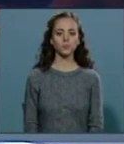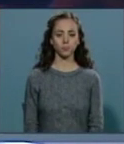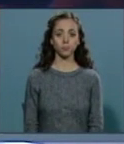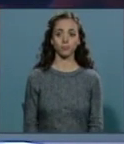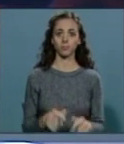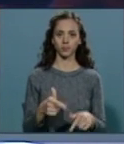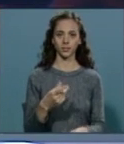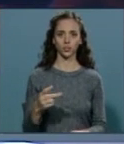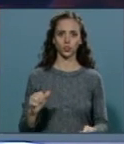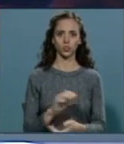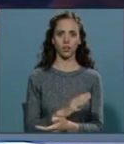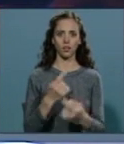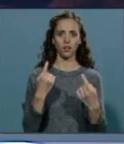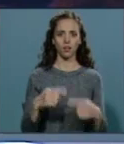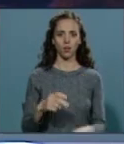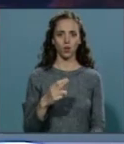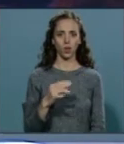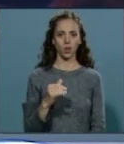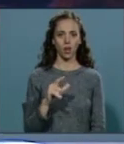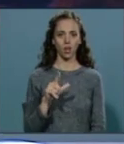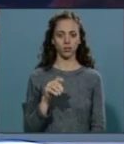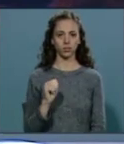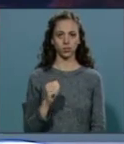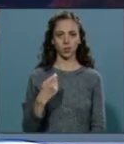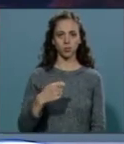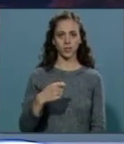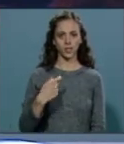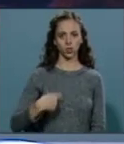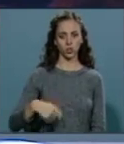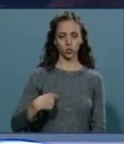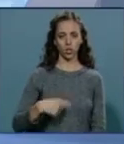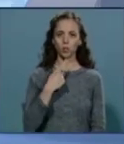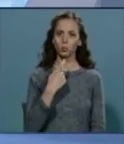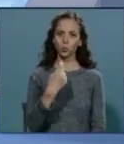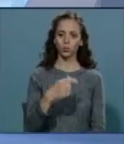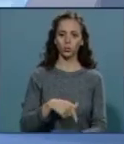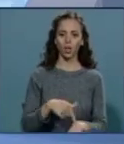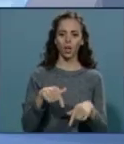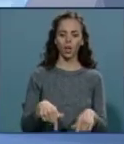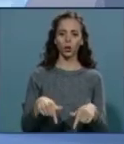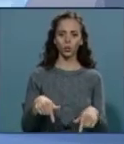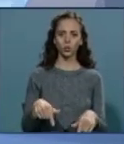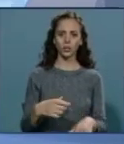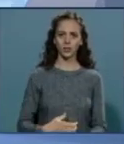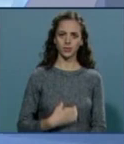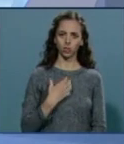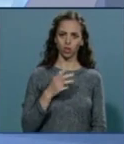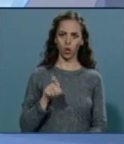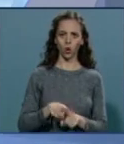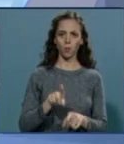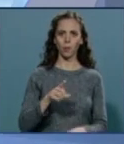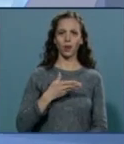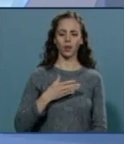um chinês de telejornal temos rui alves presidente do nacional pergunto se nesta altura já se sente na primeira